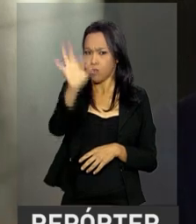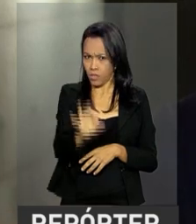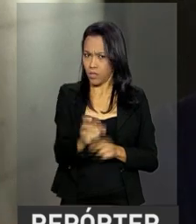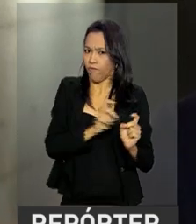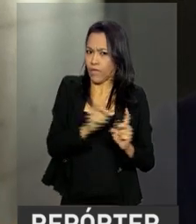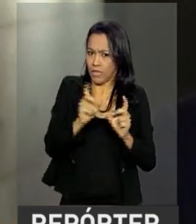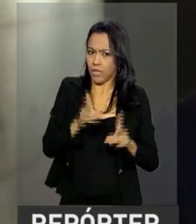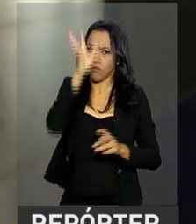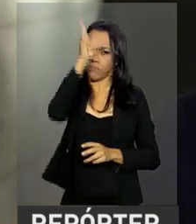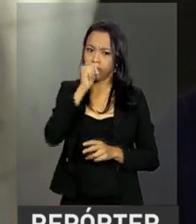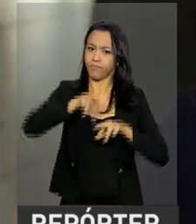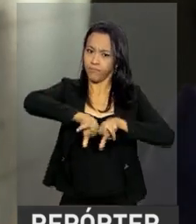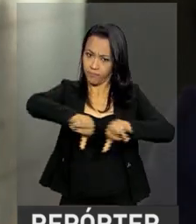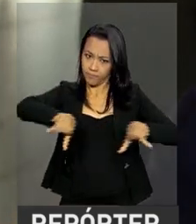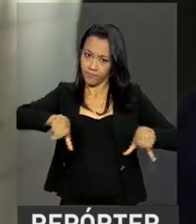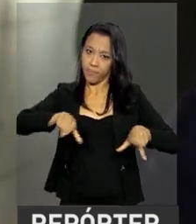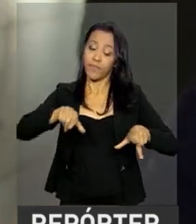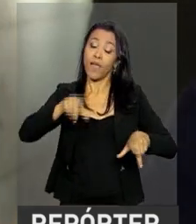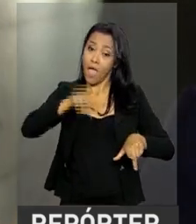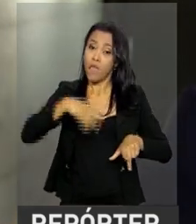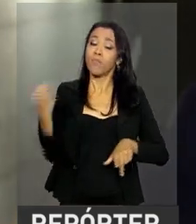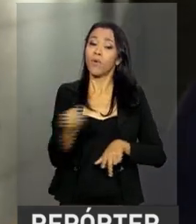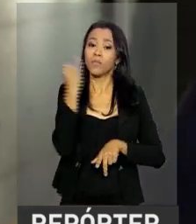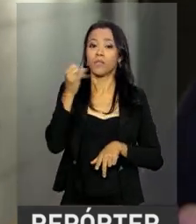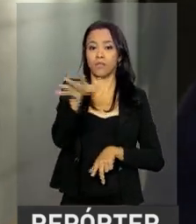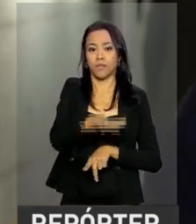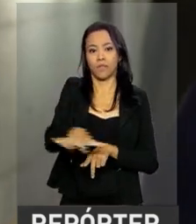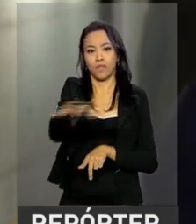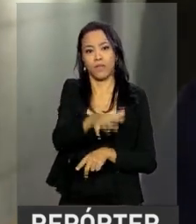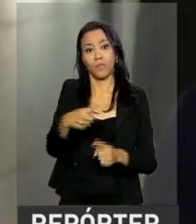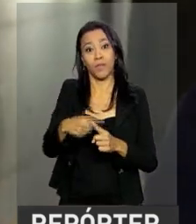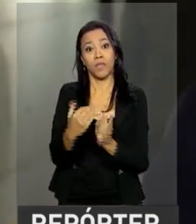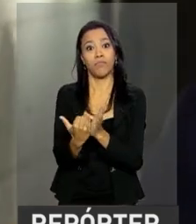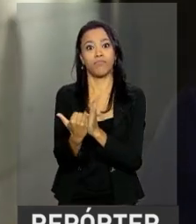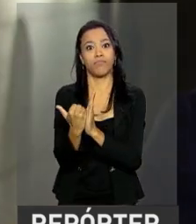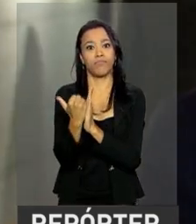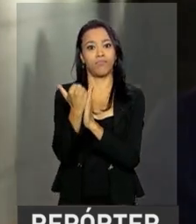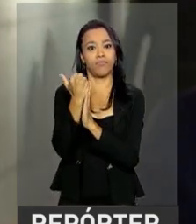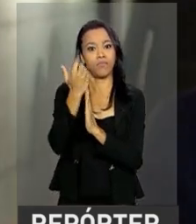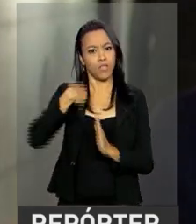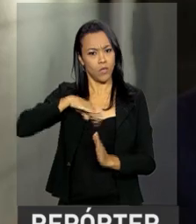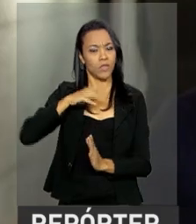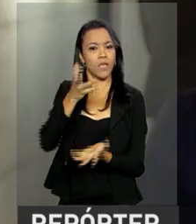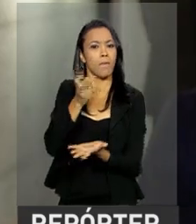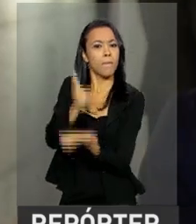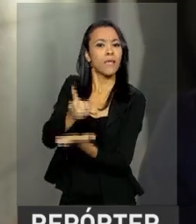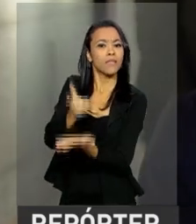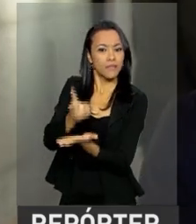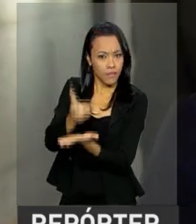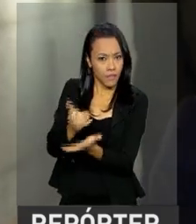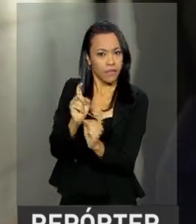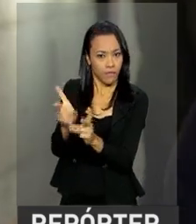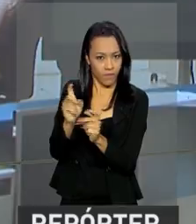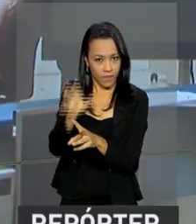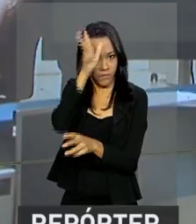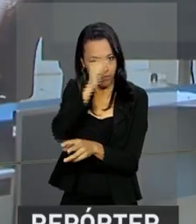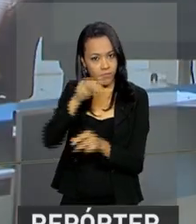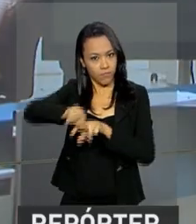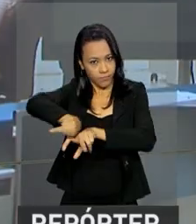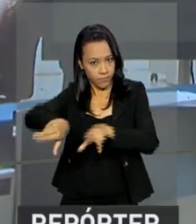mercado importante e que além de além de crescer nós queremos manter aquilo que já conquistamos até esse